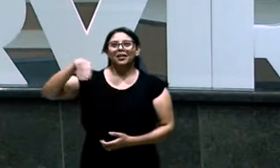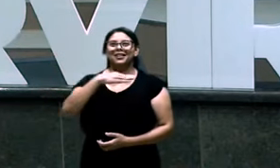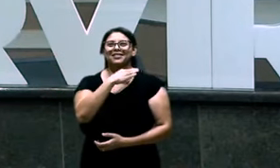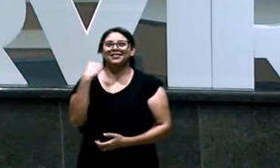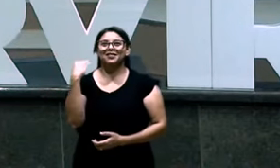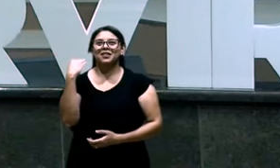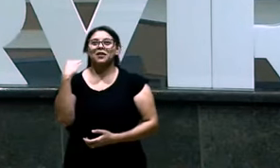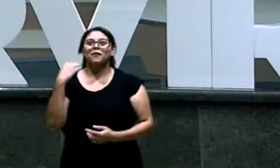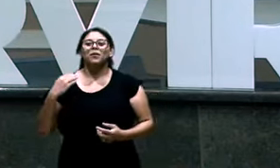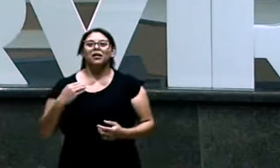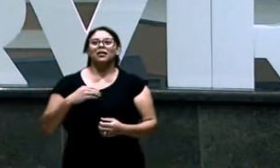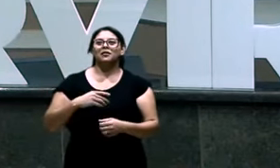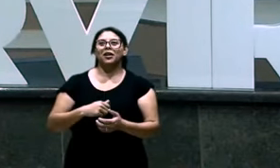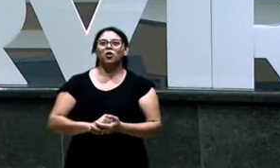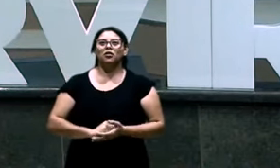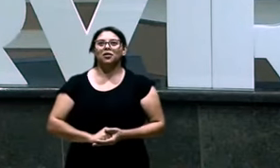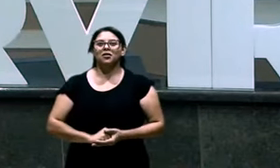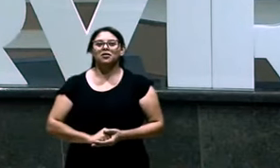Vale metade de um reino? Vale.